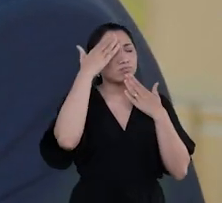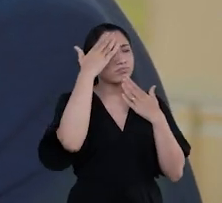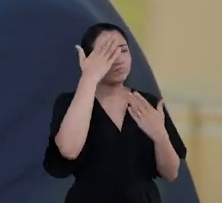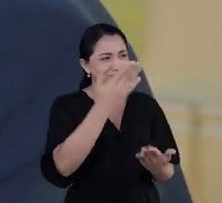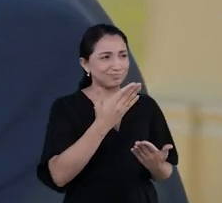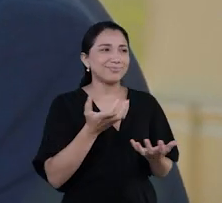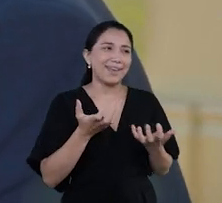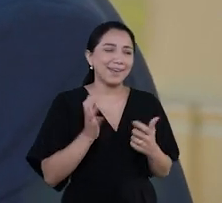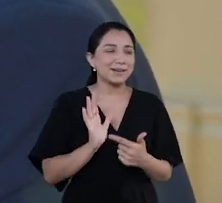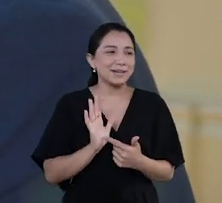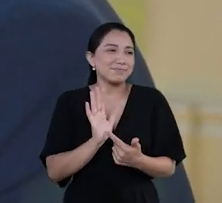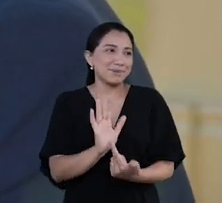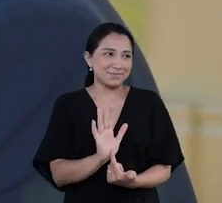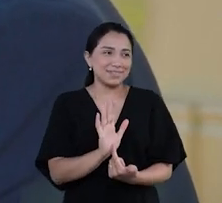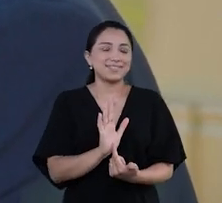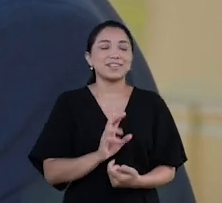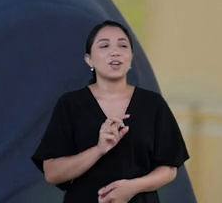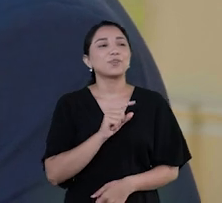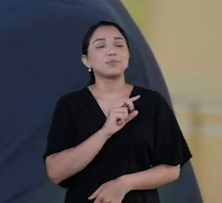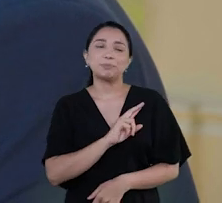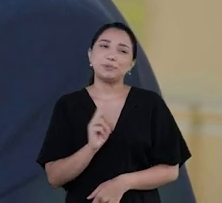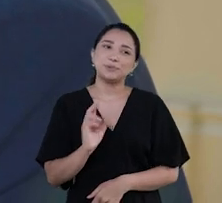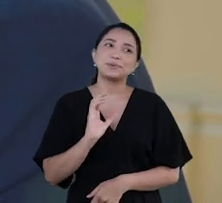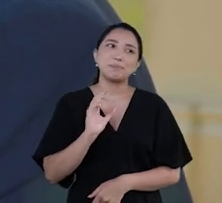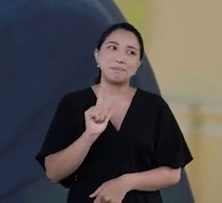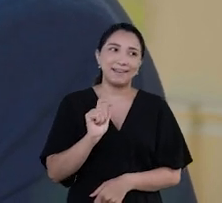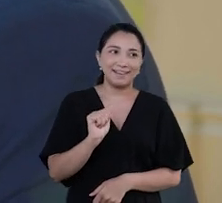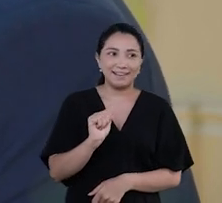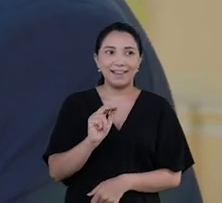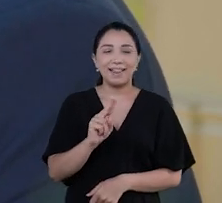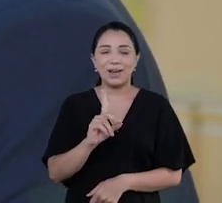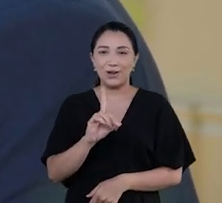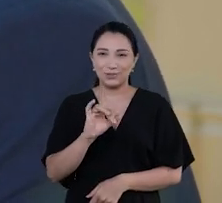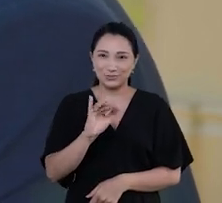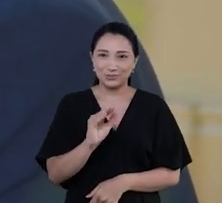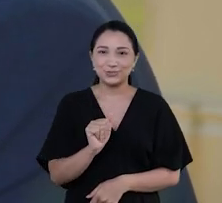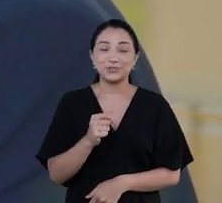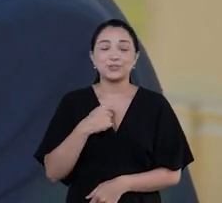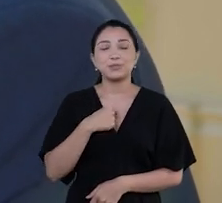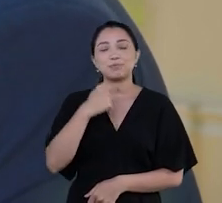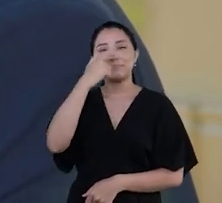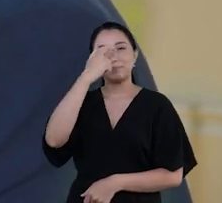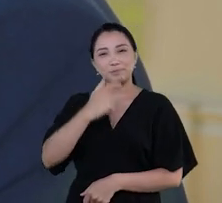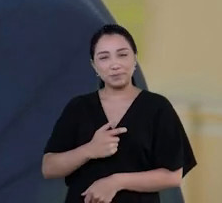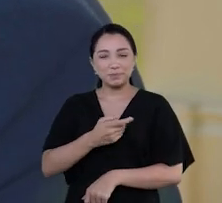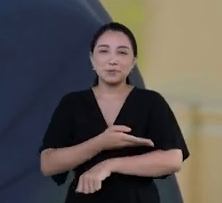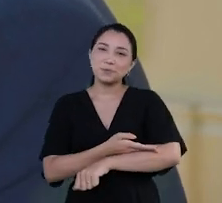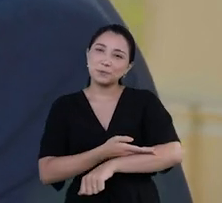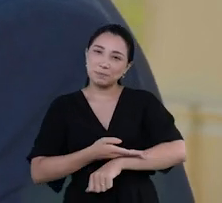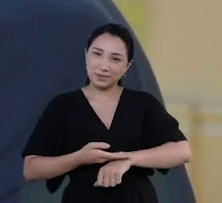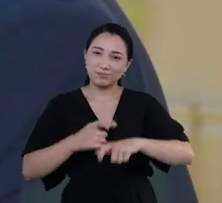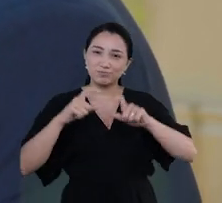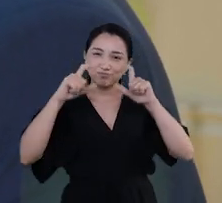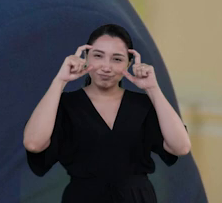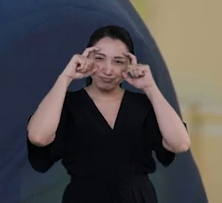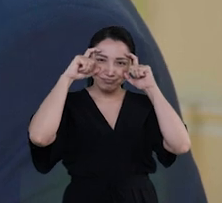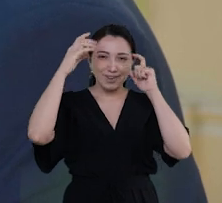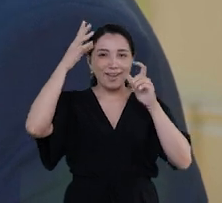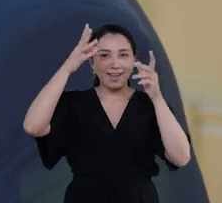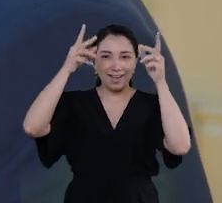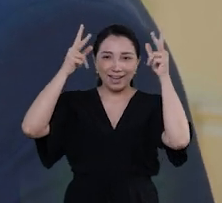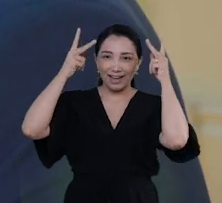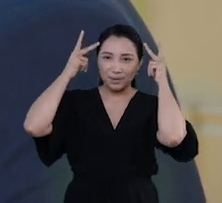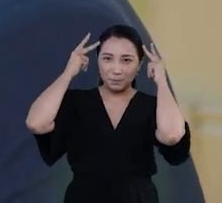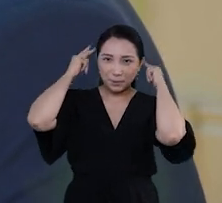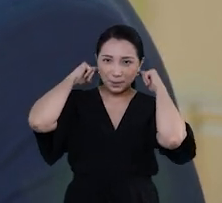né como você já disse sou o Cláudio sou uma pessoa branca uso óculos tenho cabelos grisalhos estou vestido